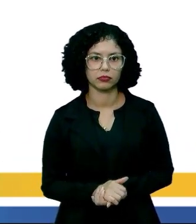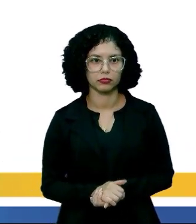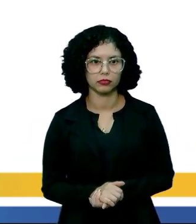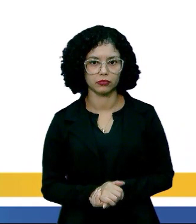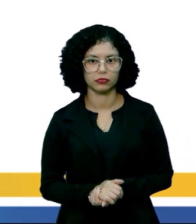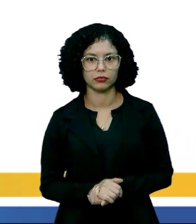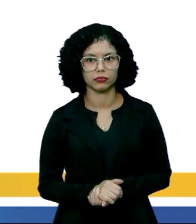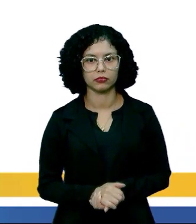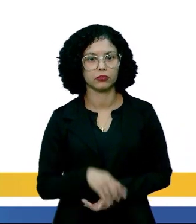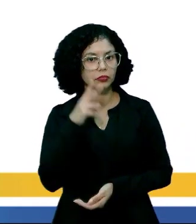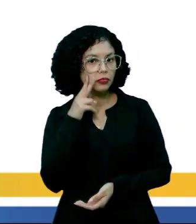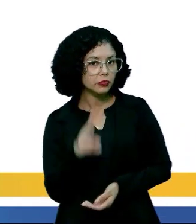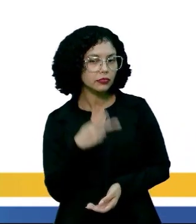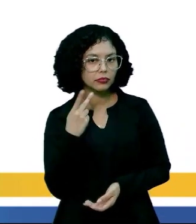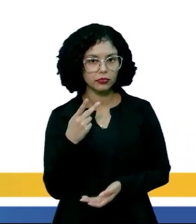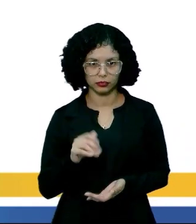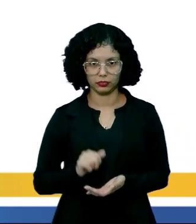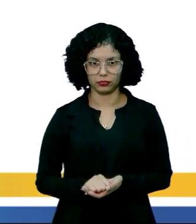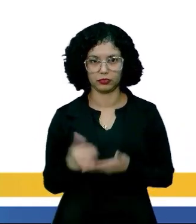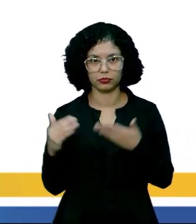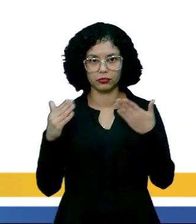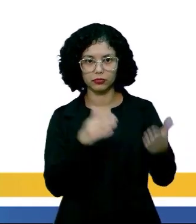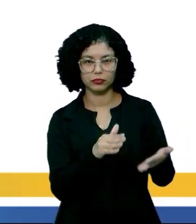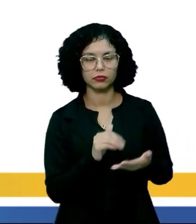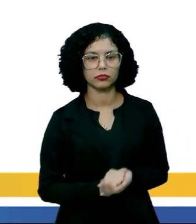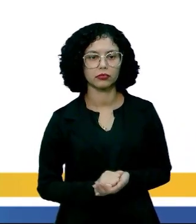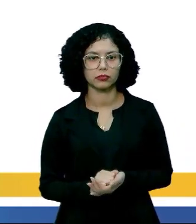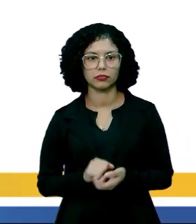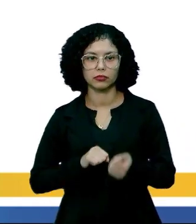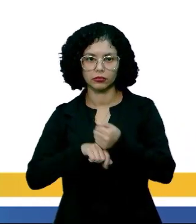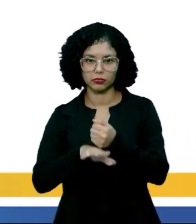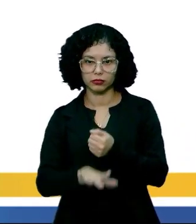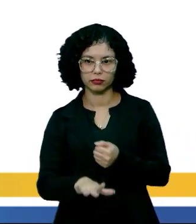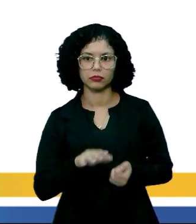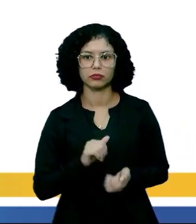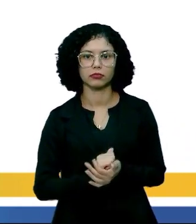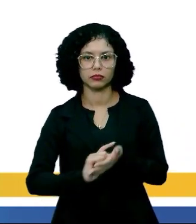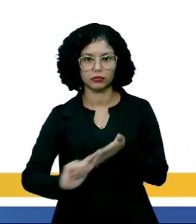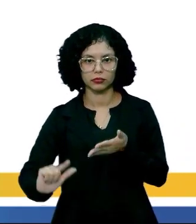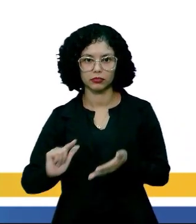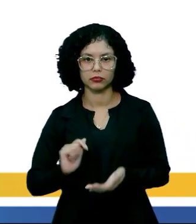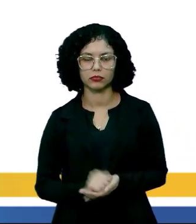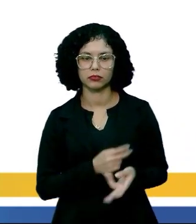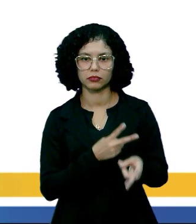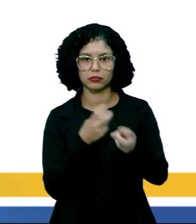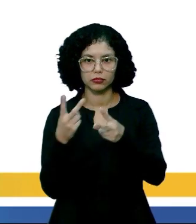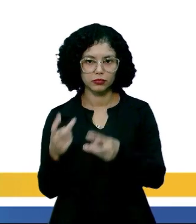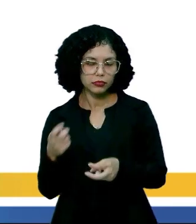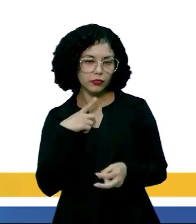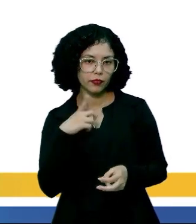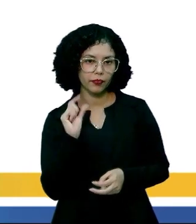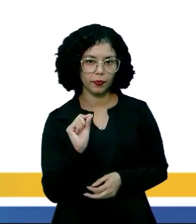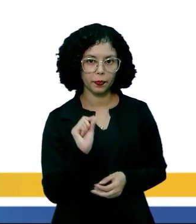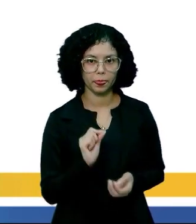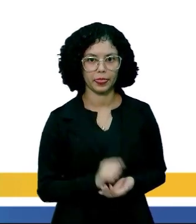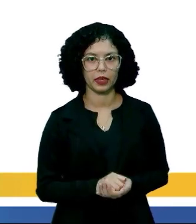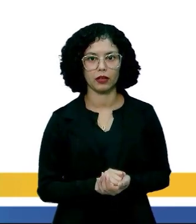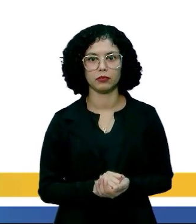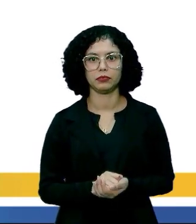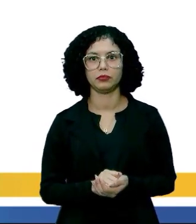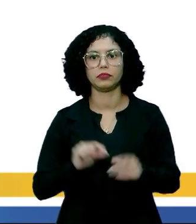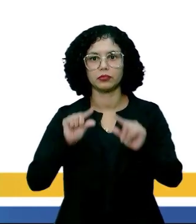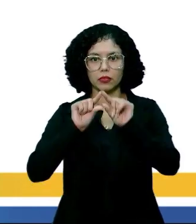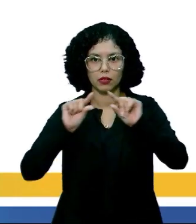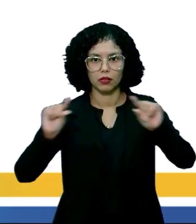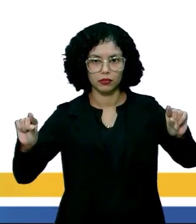Então, como nós estamos falando disso, né, de sanitarismo, de limpeza, a gente percebe que existe aí um status,